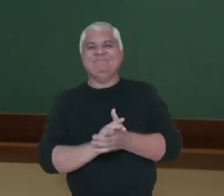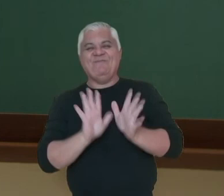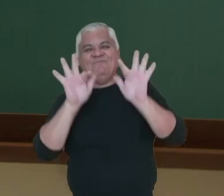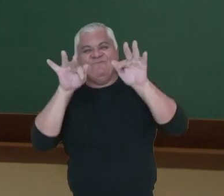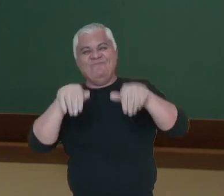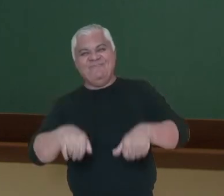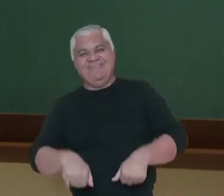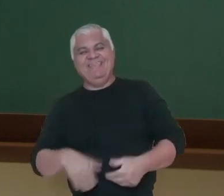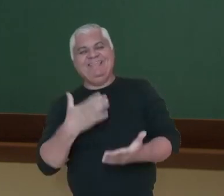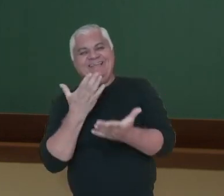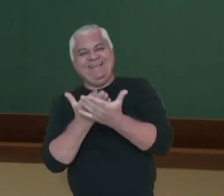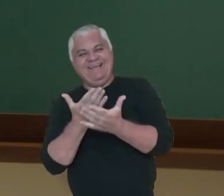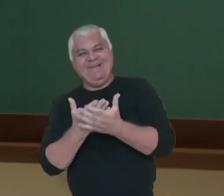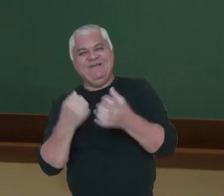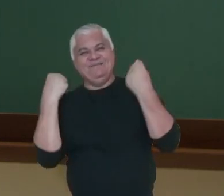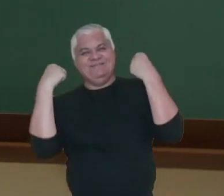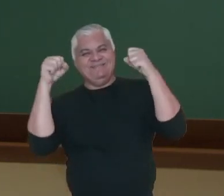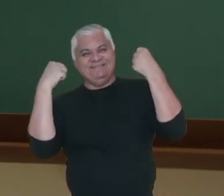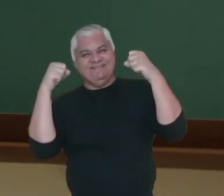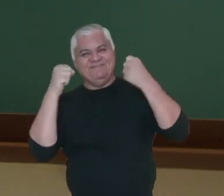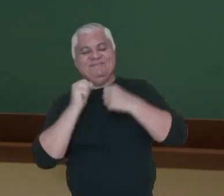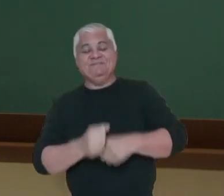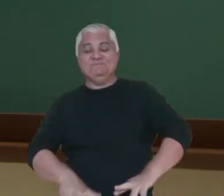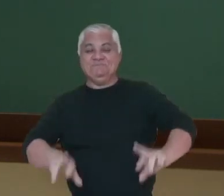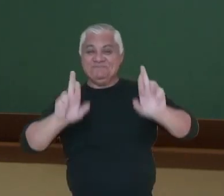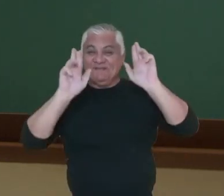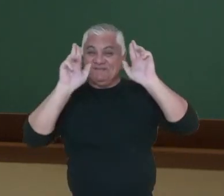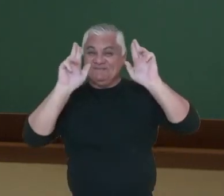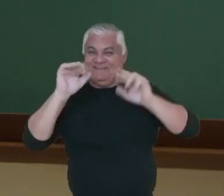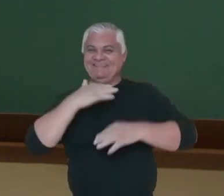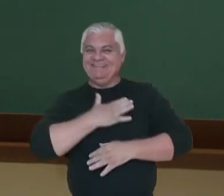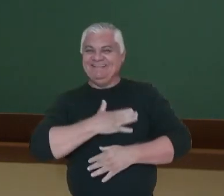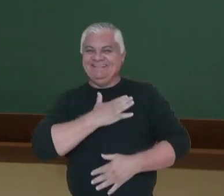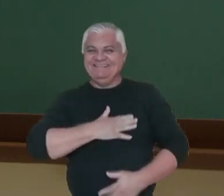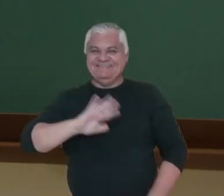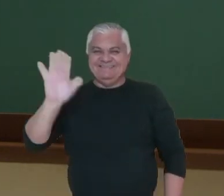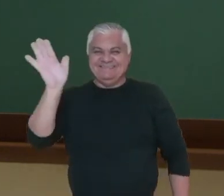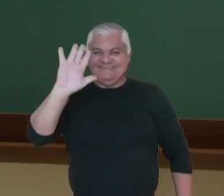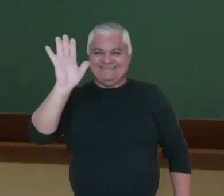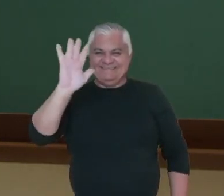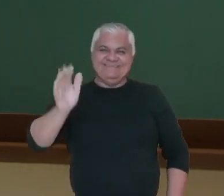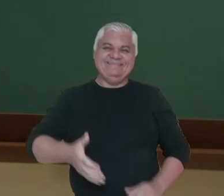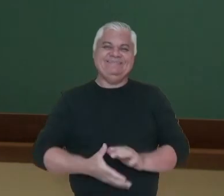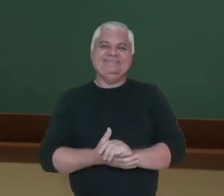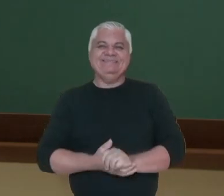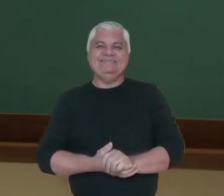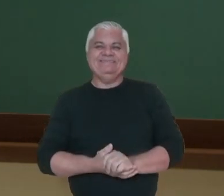finalizamos mais uma aula de Educação Física. Eu espero que vocês tenham gostado e até breve.